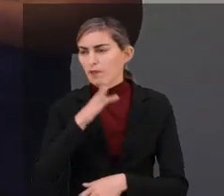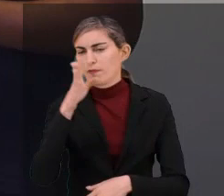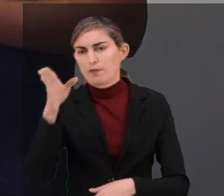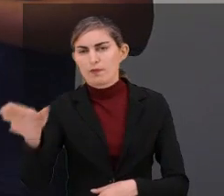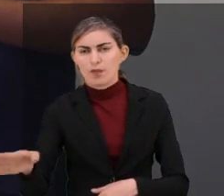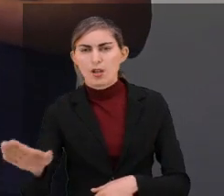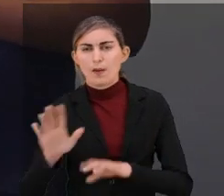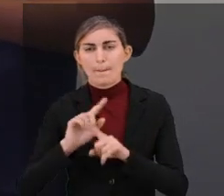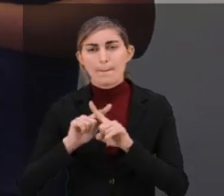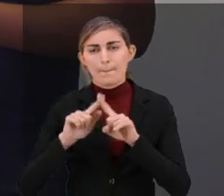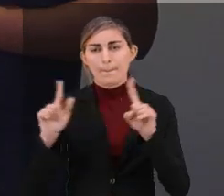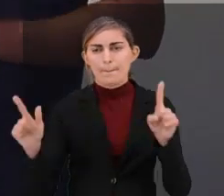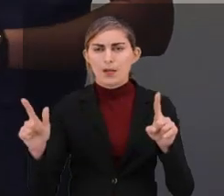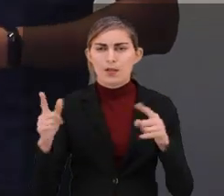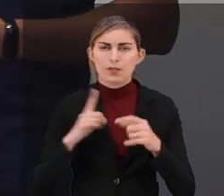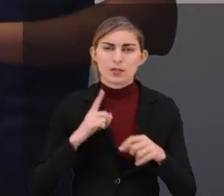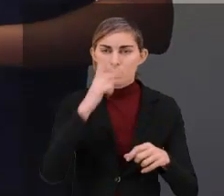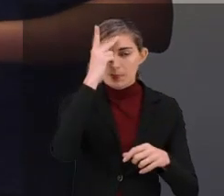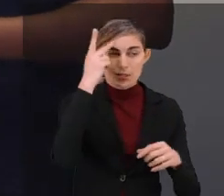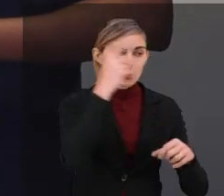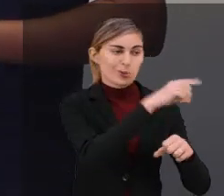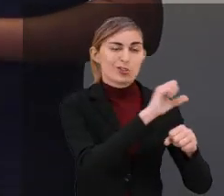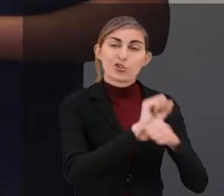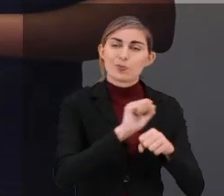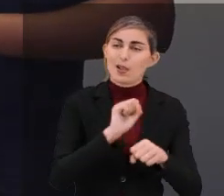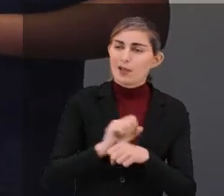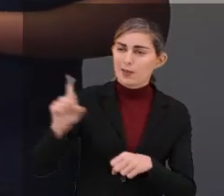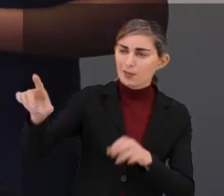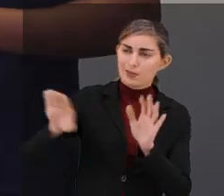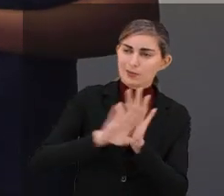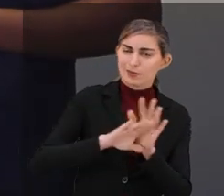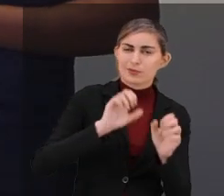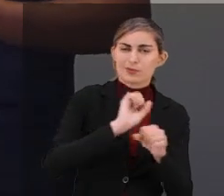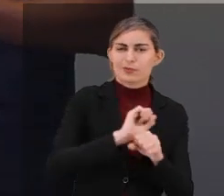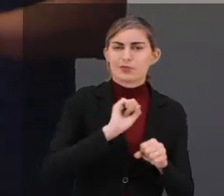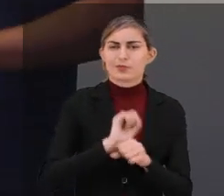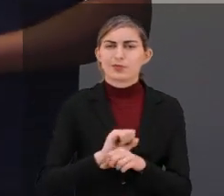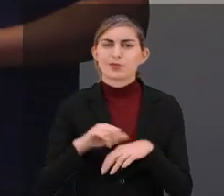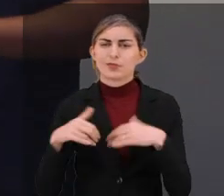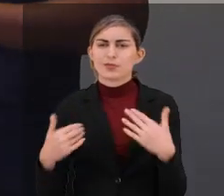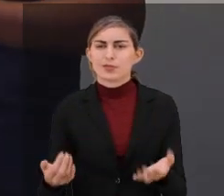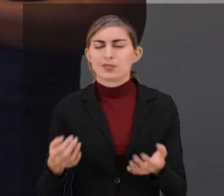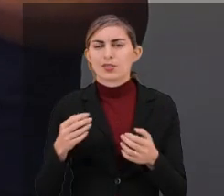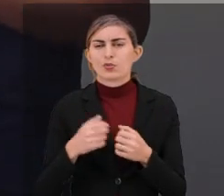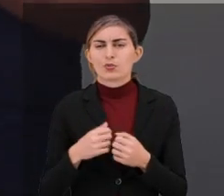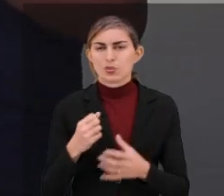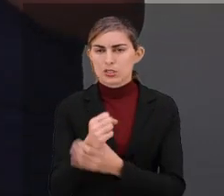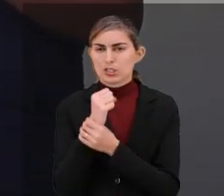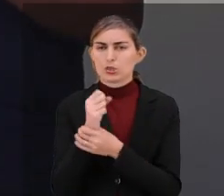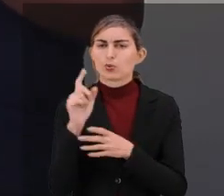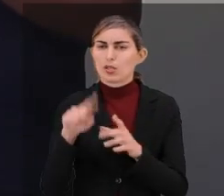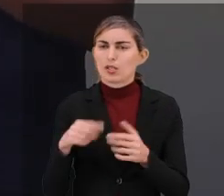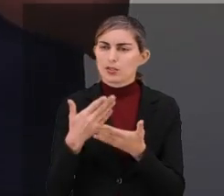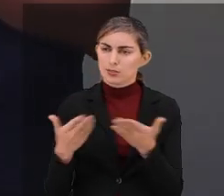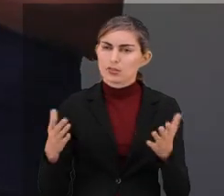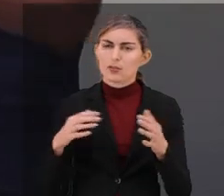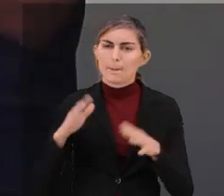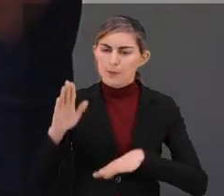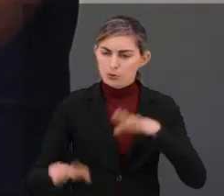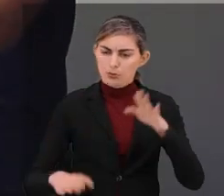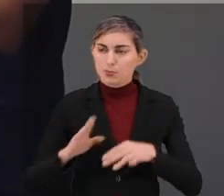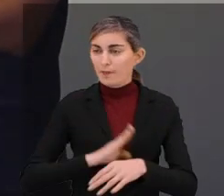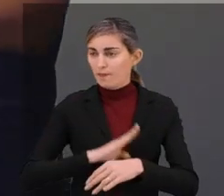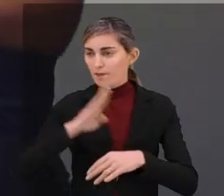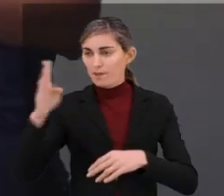vai, mas ele tem alguém esperando pela sua volta, pelo seu retorno. Então, o transporte seguro é isso. Te dá a possibilidade